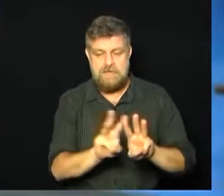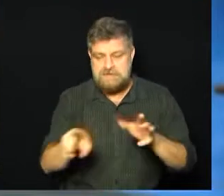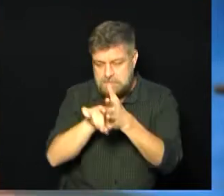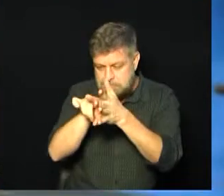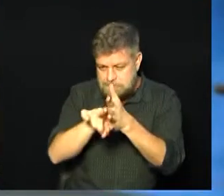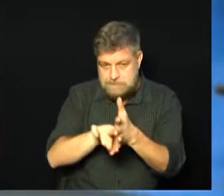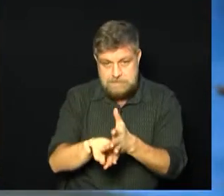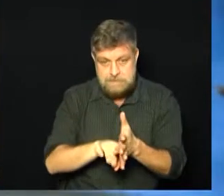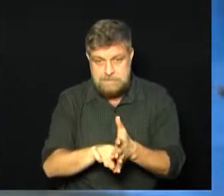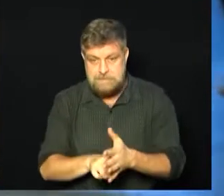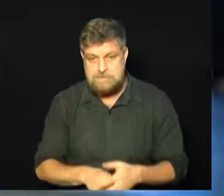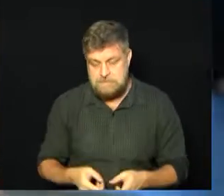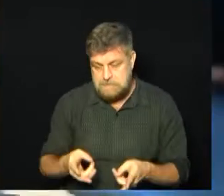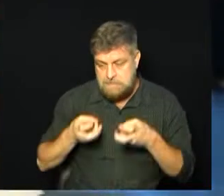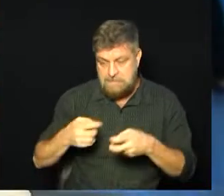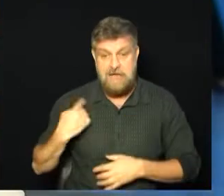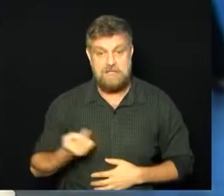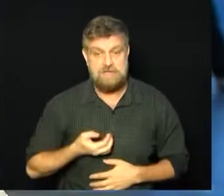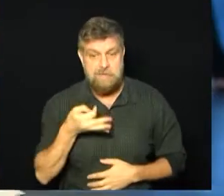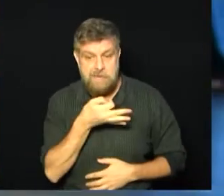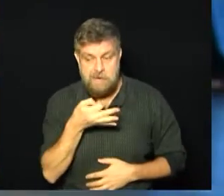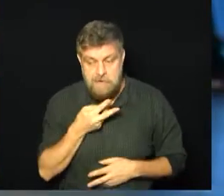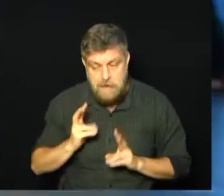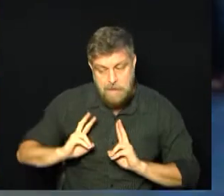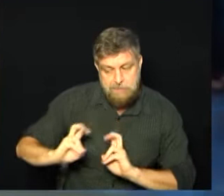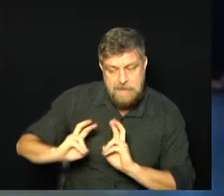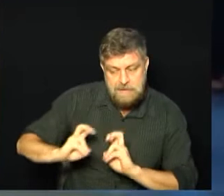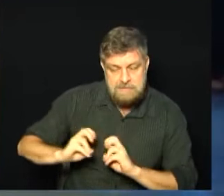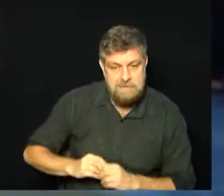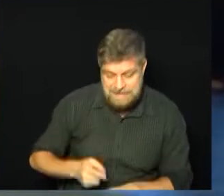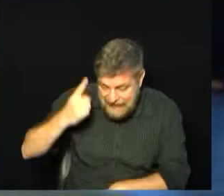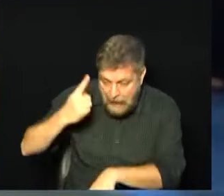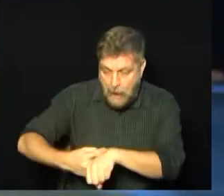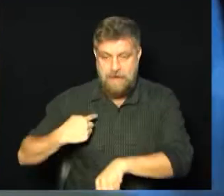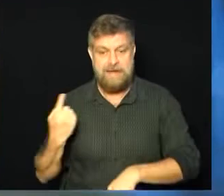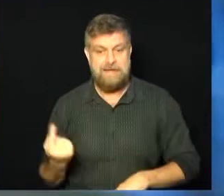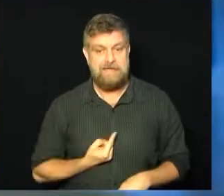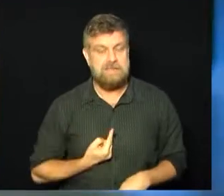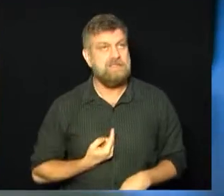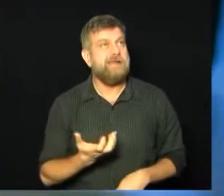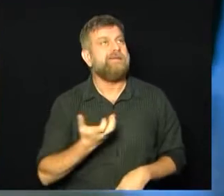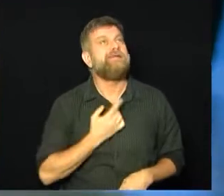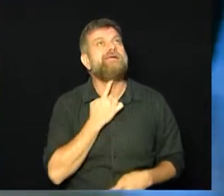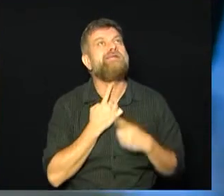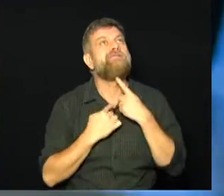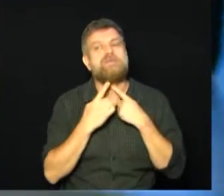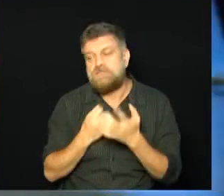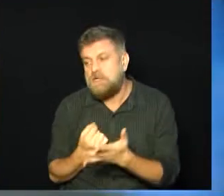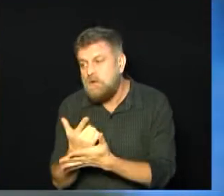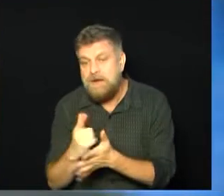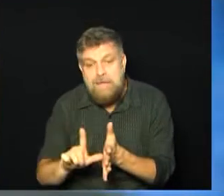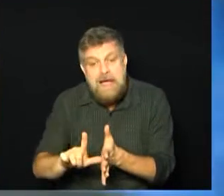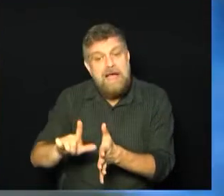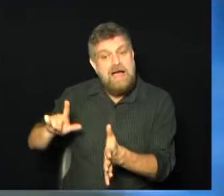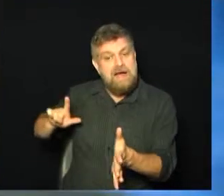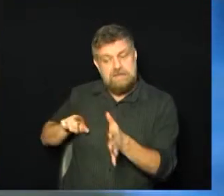que estão ouvindo tudo que a gente está falando, vem aquele anúncio exatamente no momento em que a gente falava sobre um produto que precisava, mas antes